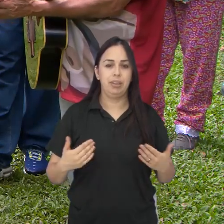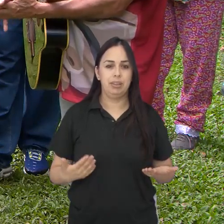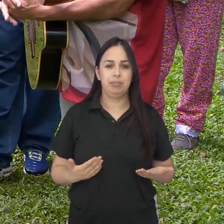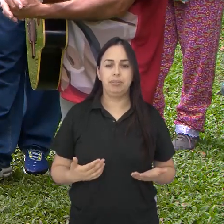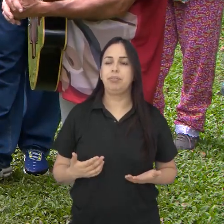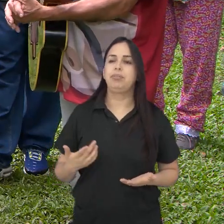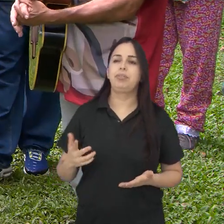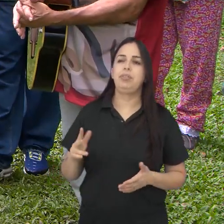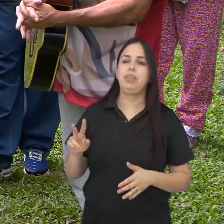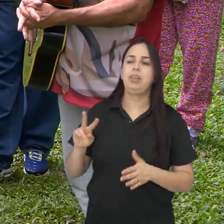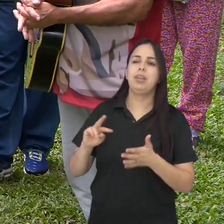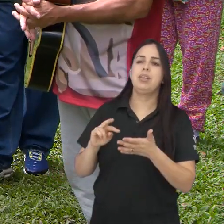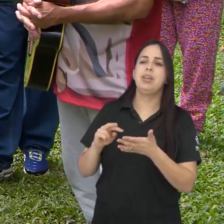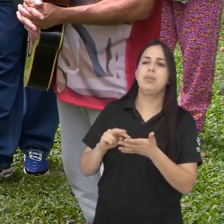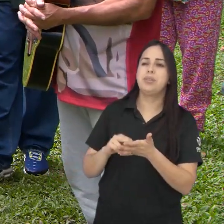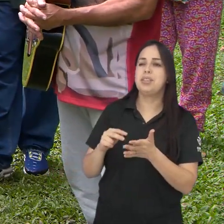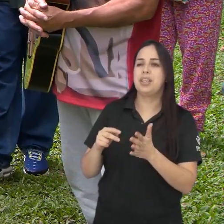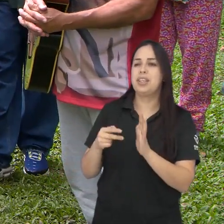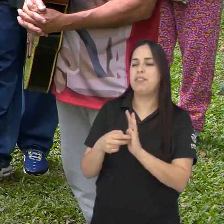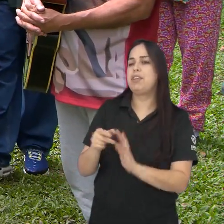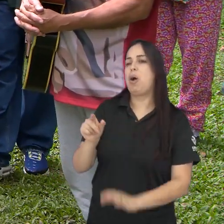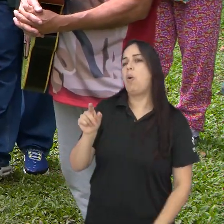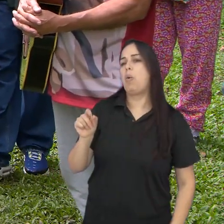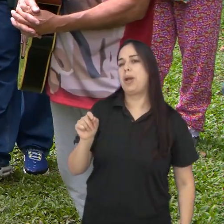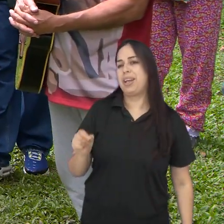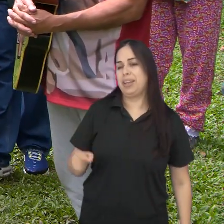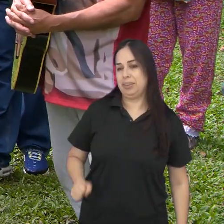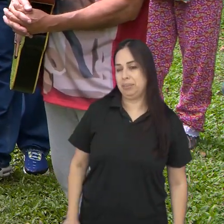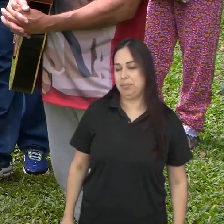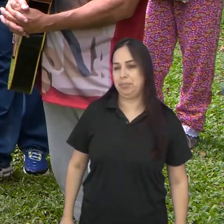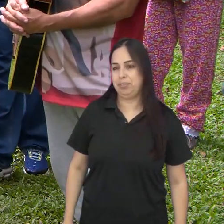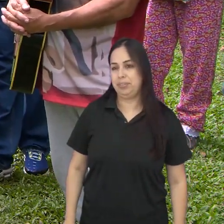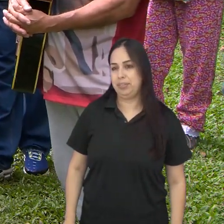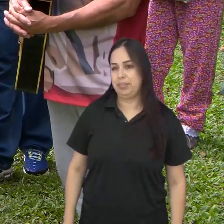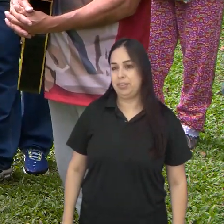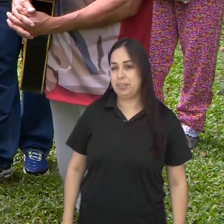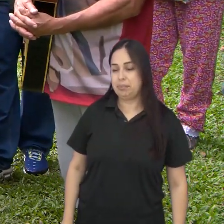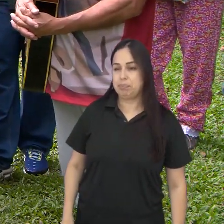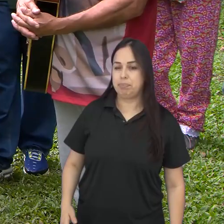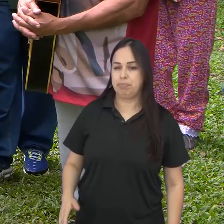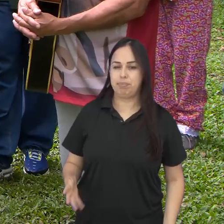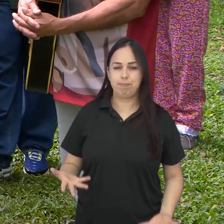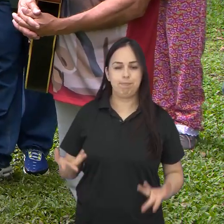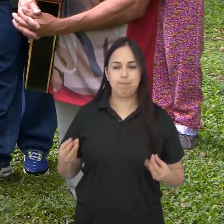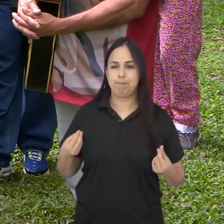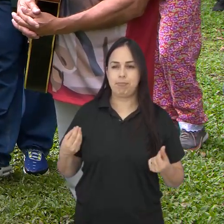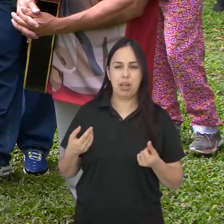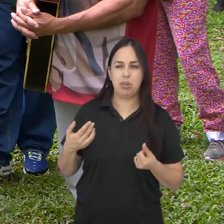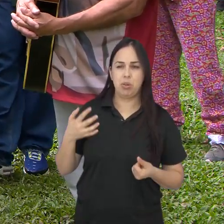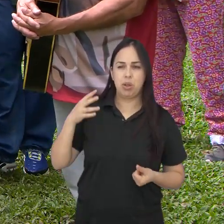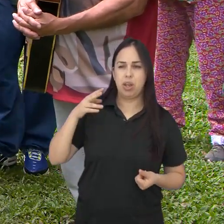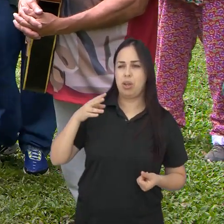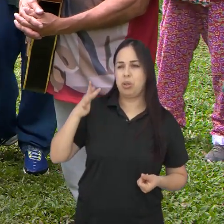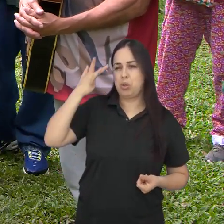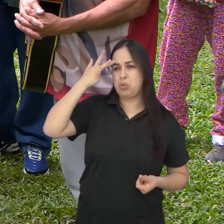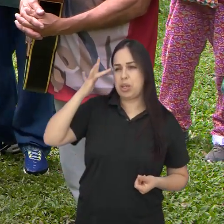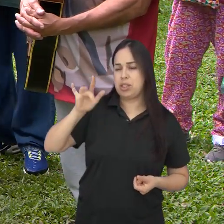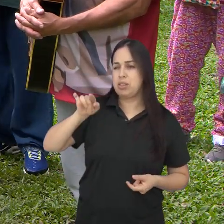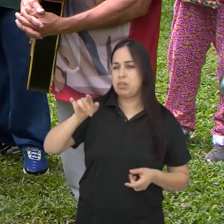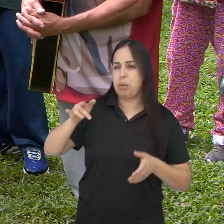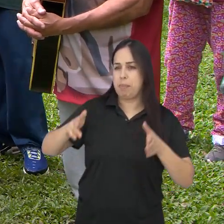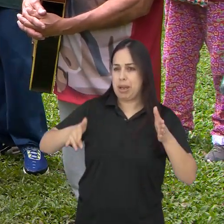tem bastante. Queria saber, o que significa para vocês participar disso, mas não sei se durante o ano vocês